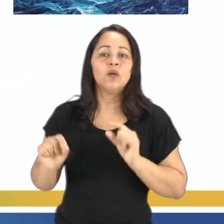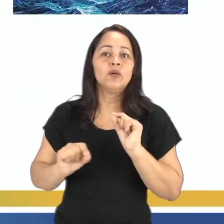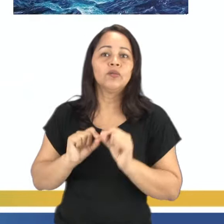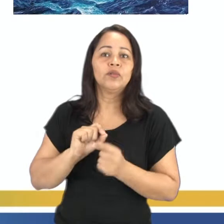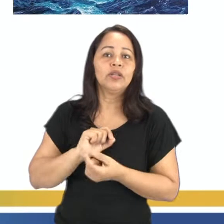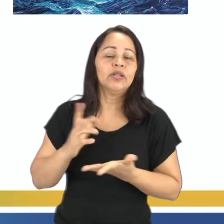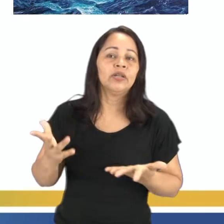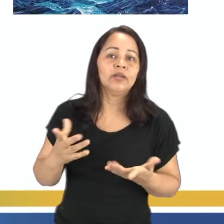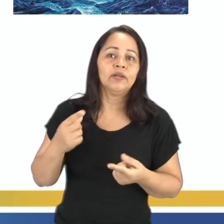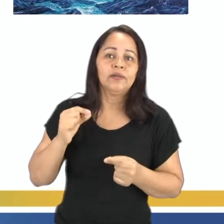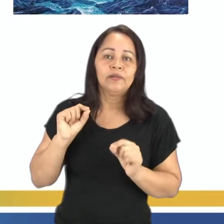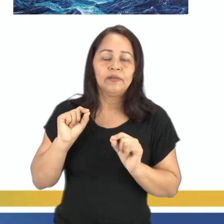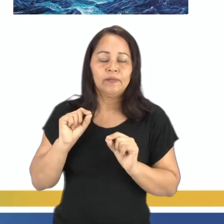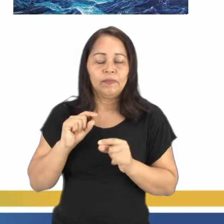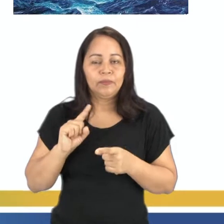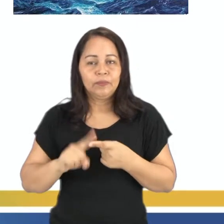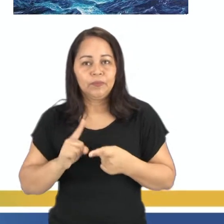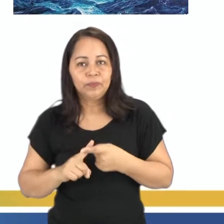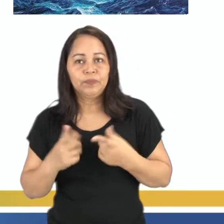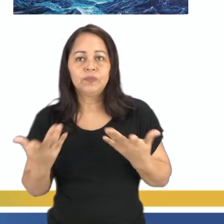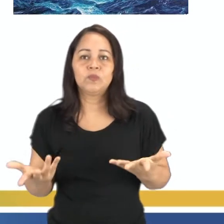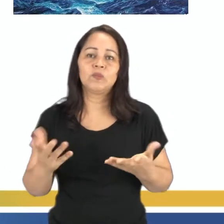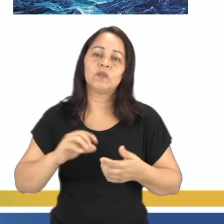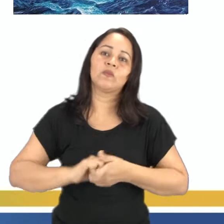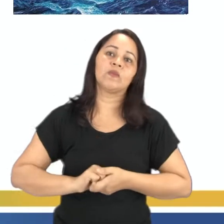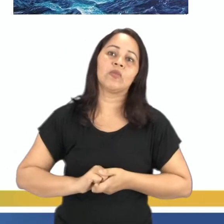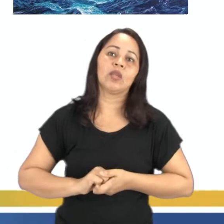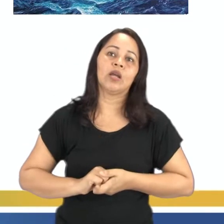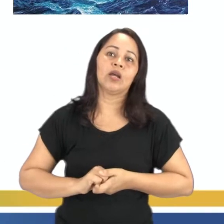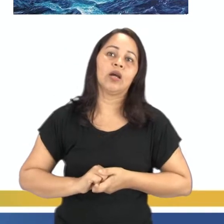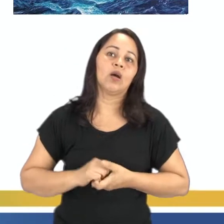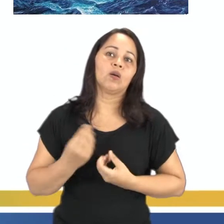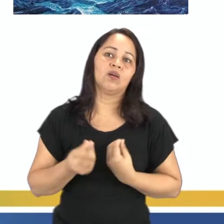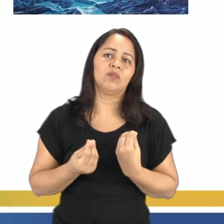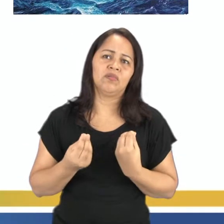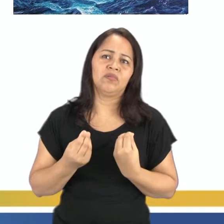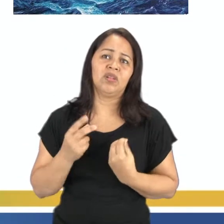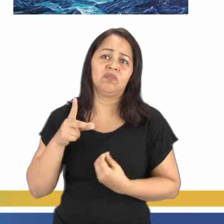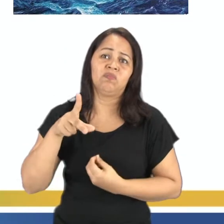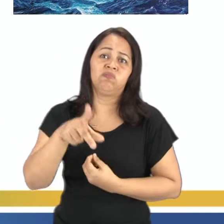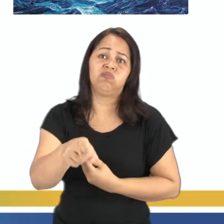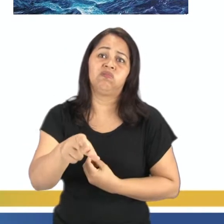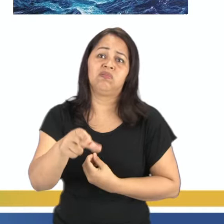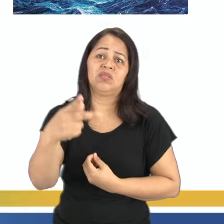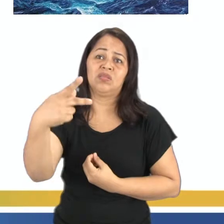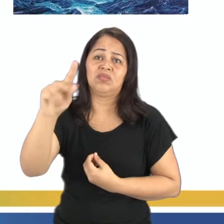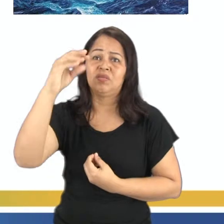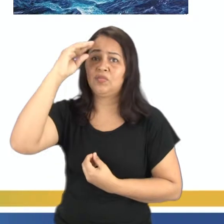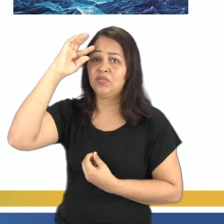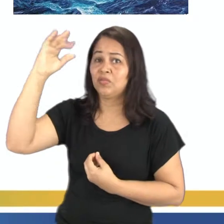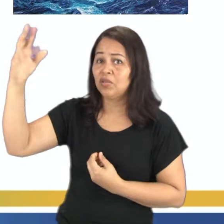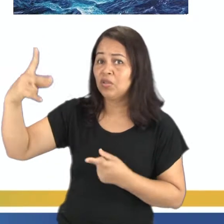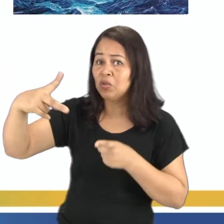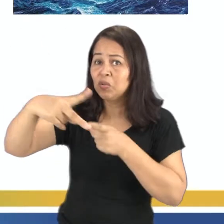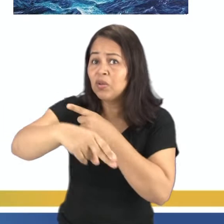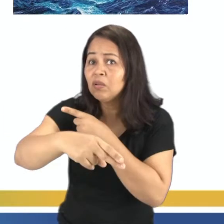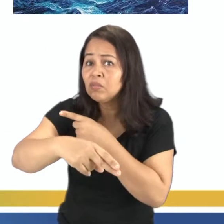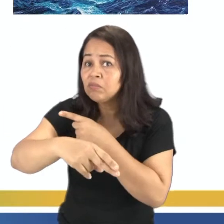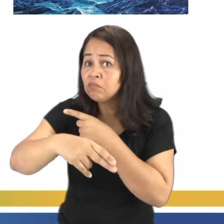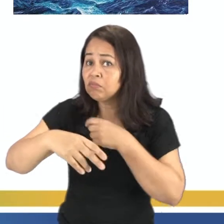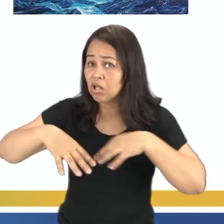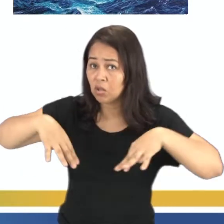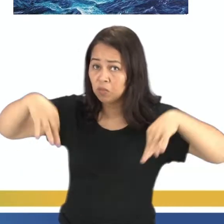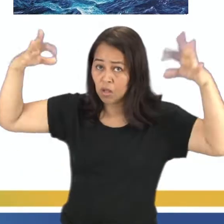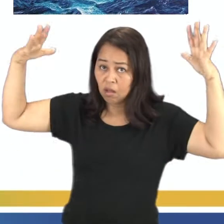você vislumbra, né, que de alguma forma possam impedir a realização do seu projeto de vida? Essa pergunta ela é muito importante, porque